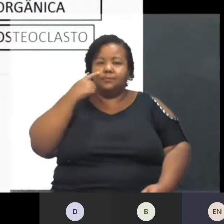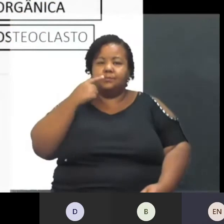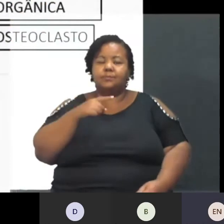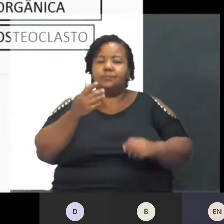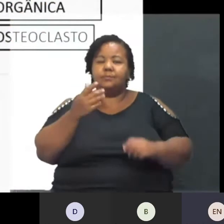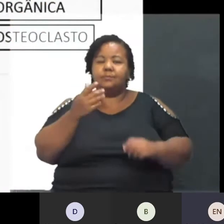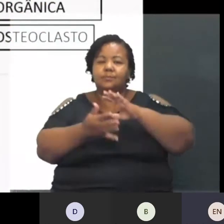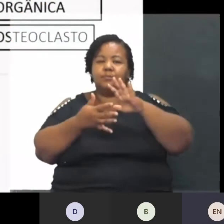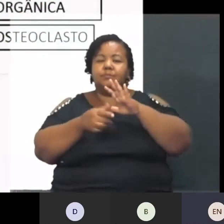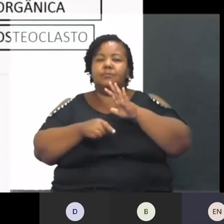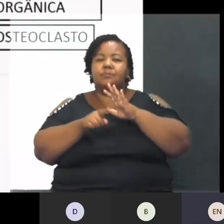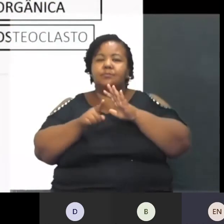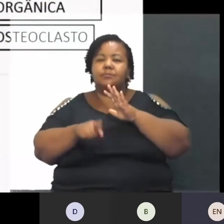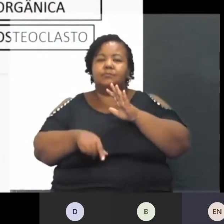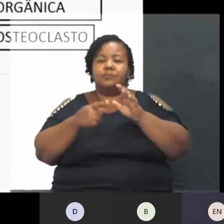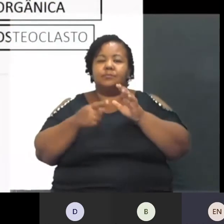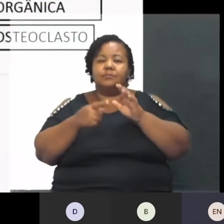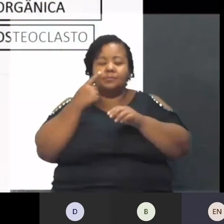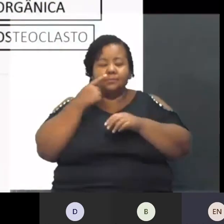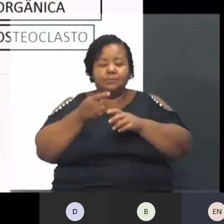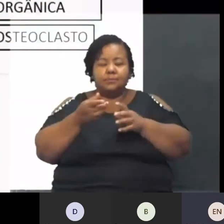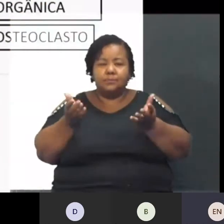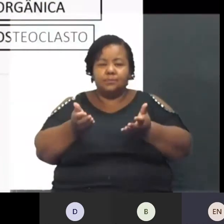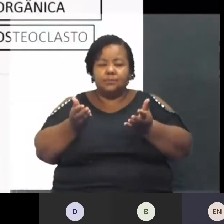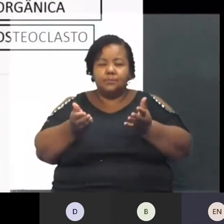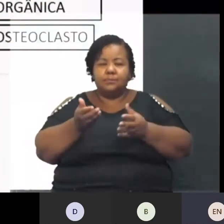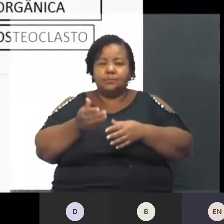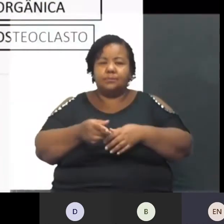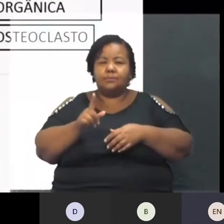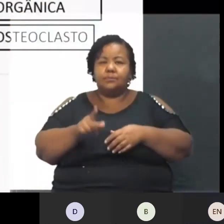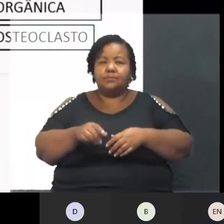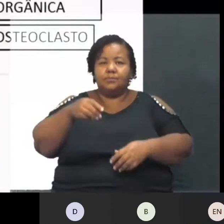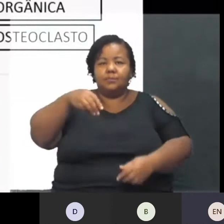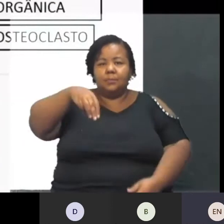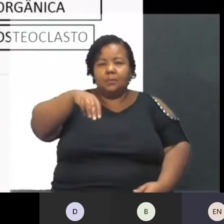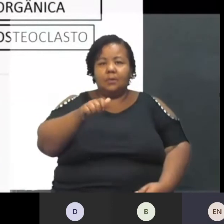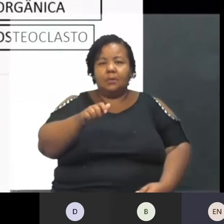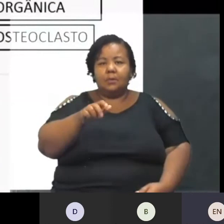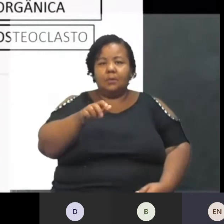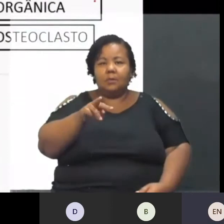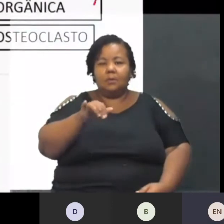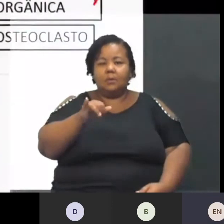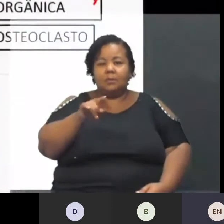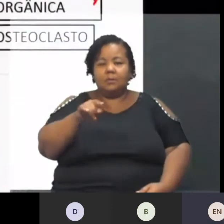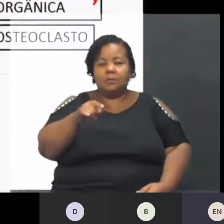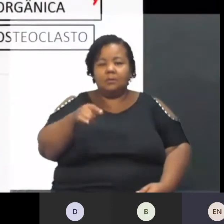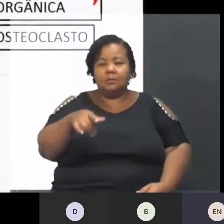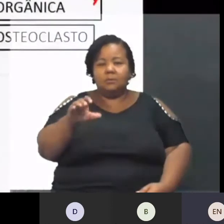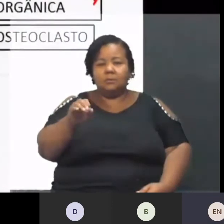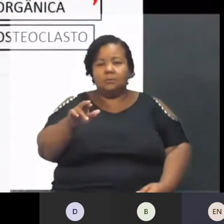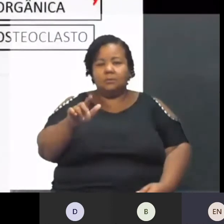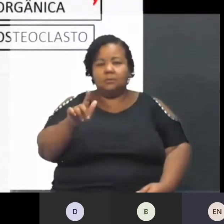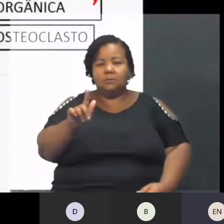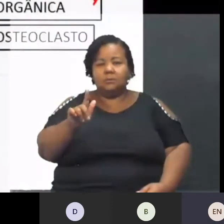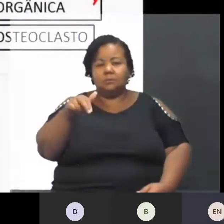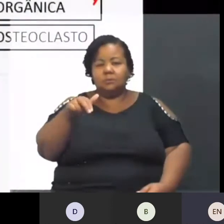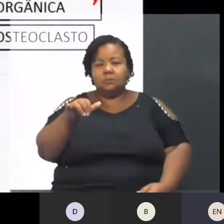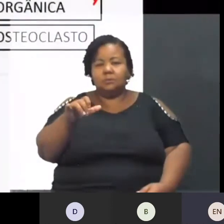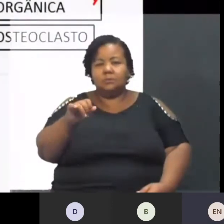imagem o que você irá identificar agora. Então, a matriz orgânica. A matriz orgânica, ela é